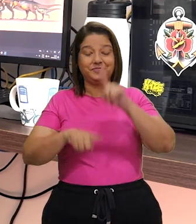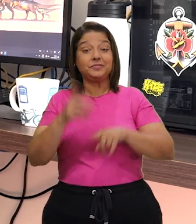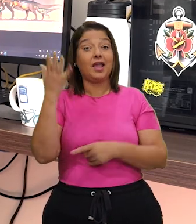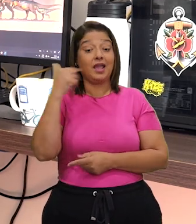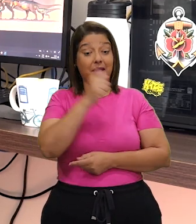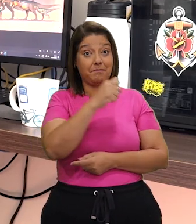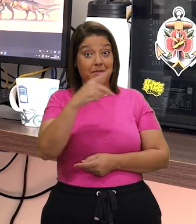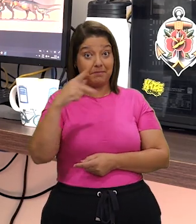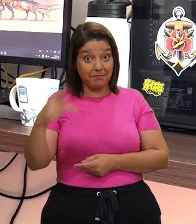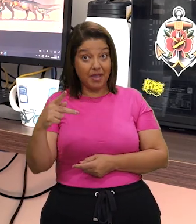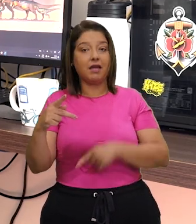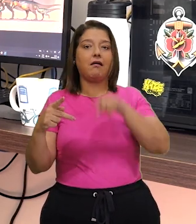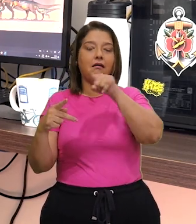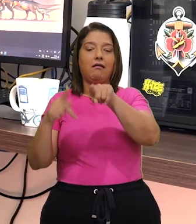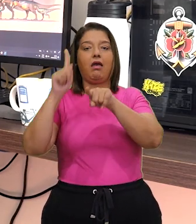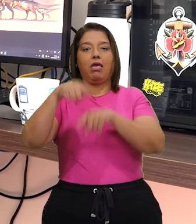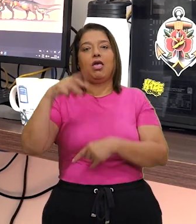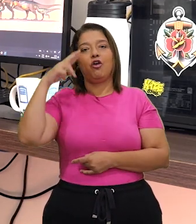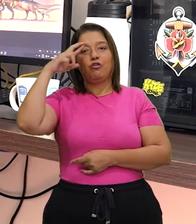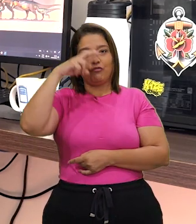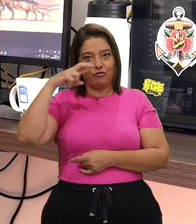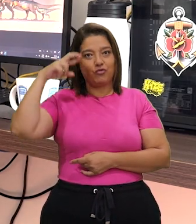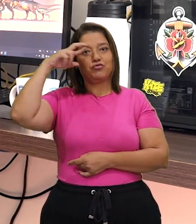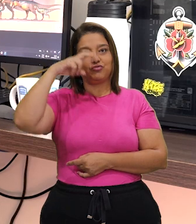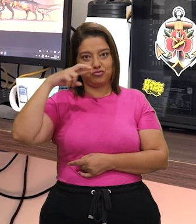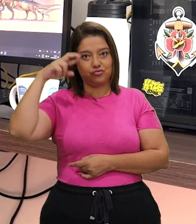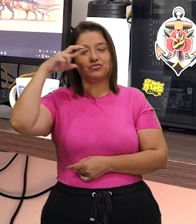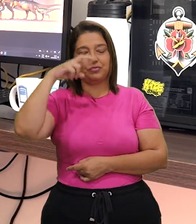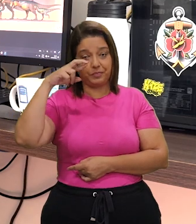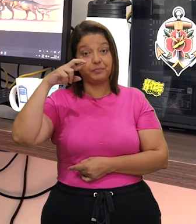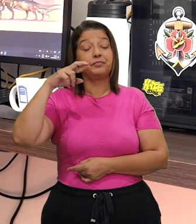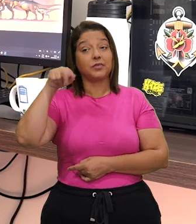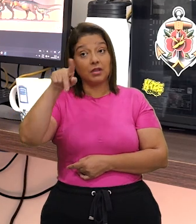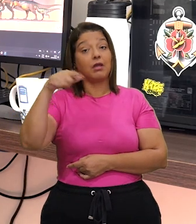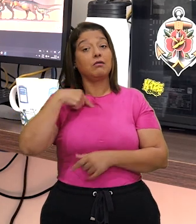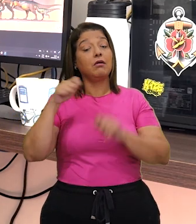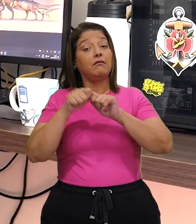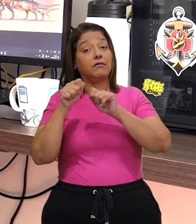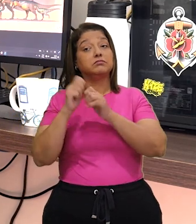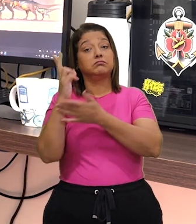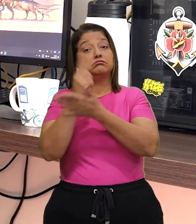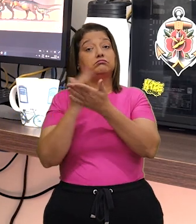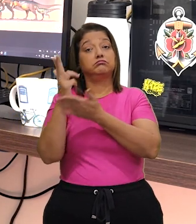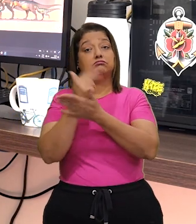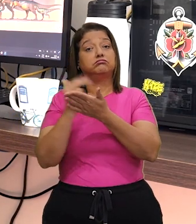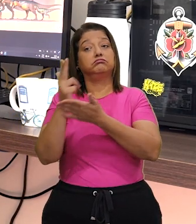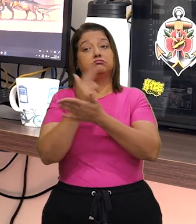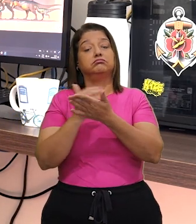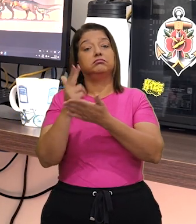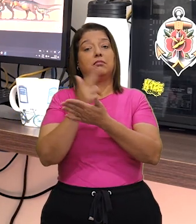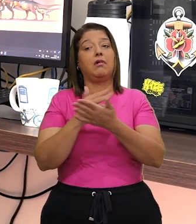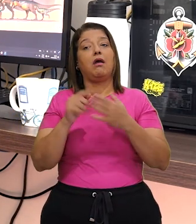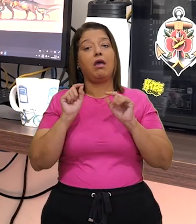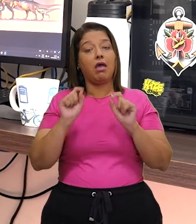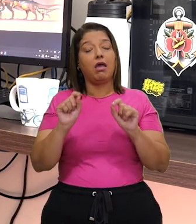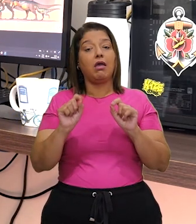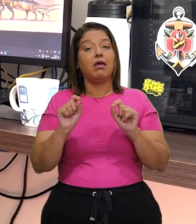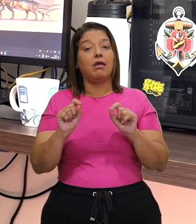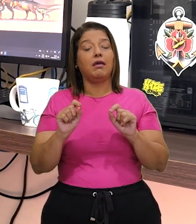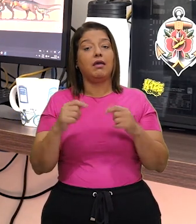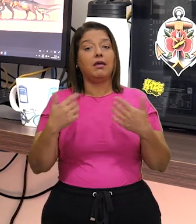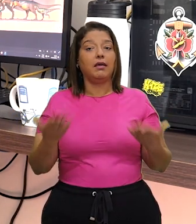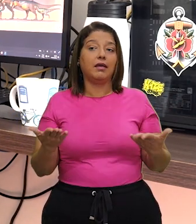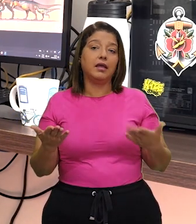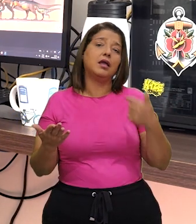do computador era o Photoshop e lá o desenho que eu Fazia era através né do eu